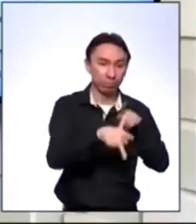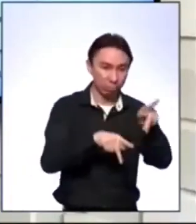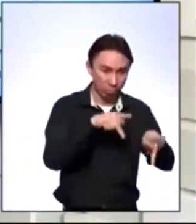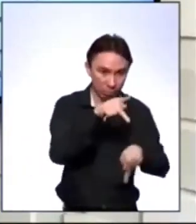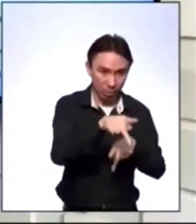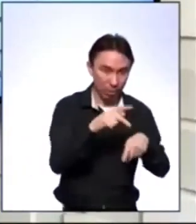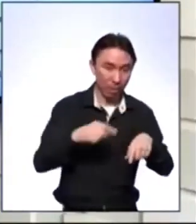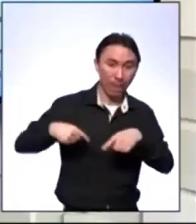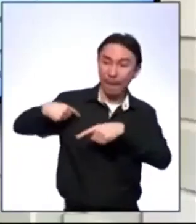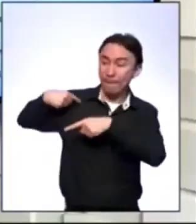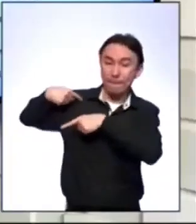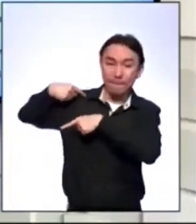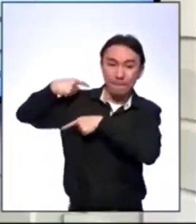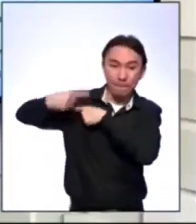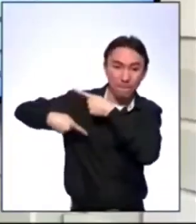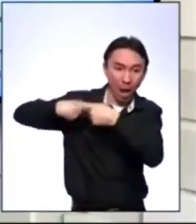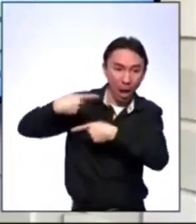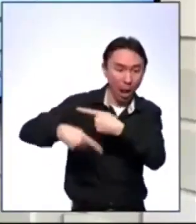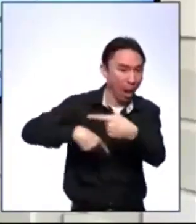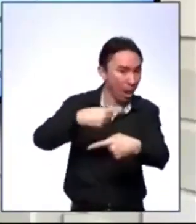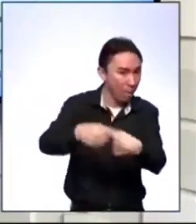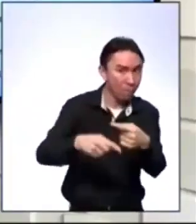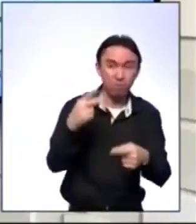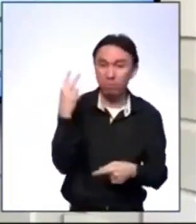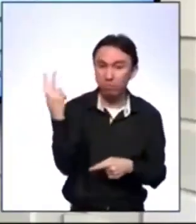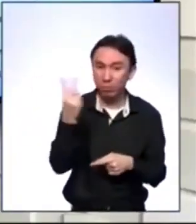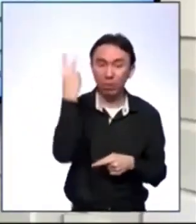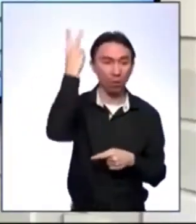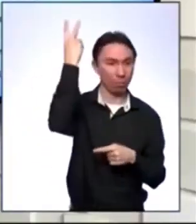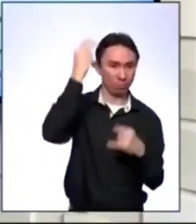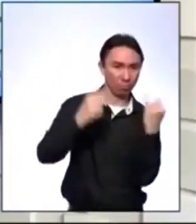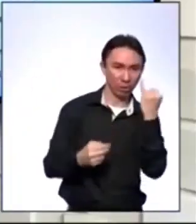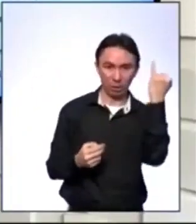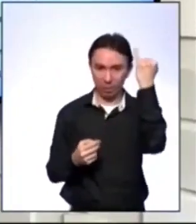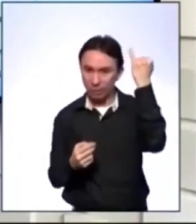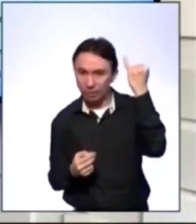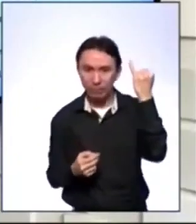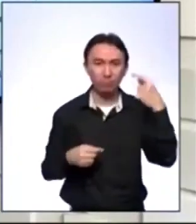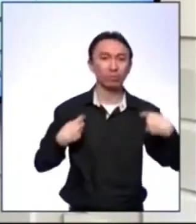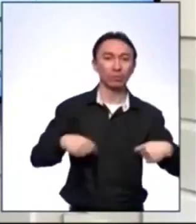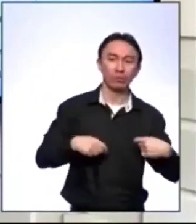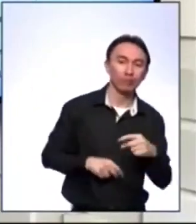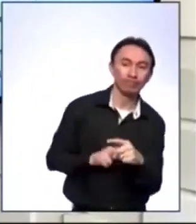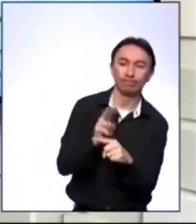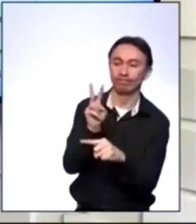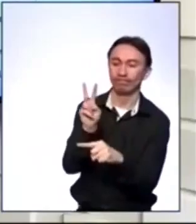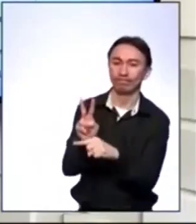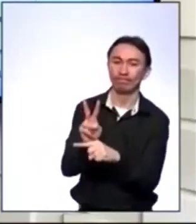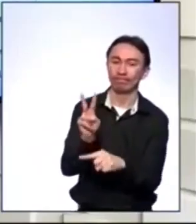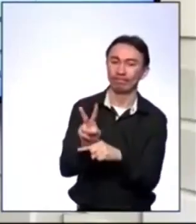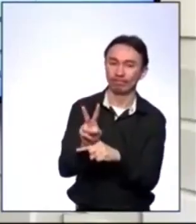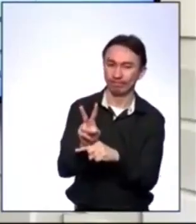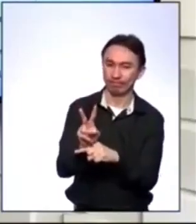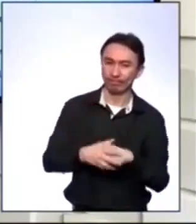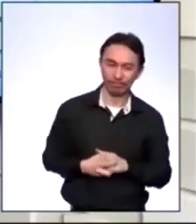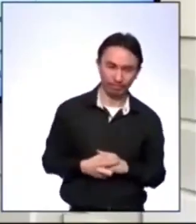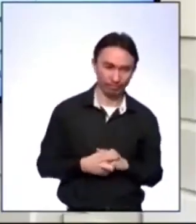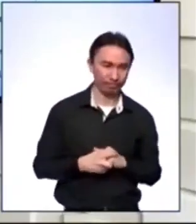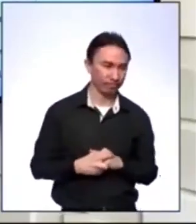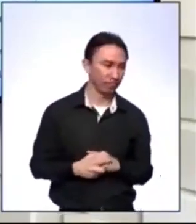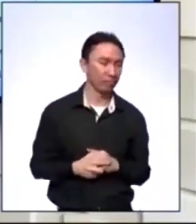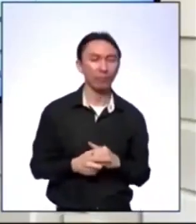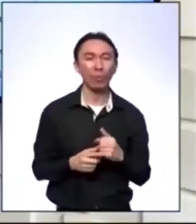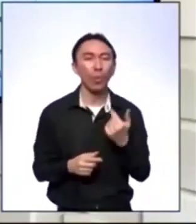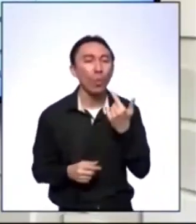para outra, com valor e importância reconhecido, a ser reconhecido e preservado. Uma coisa mais ampla, né?